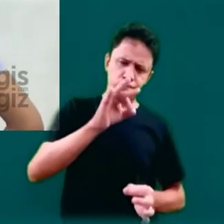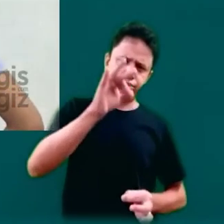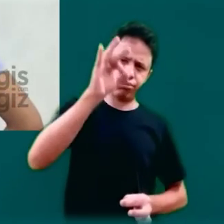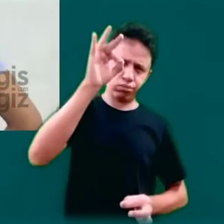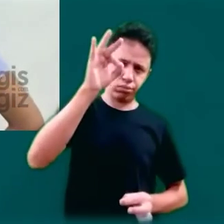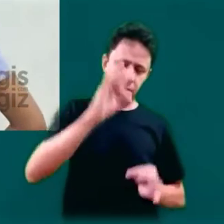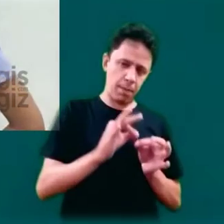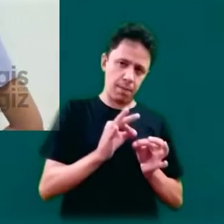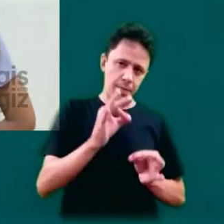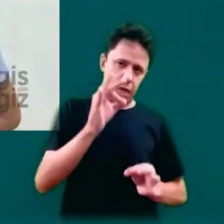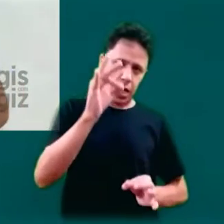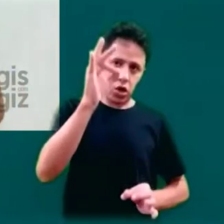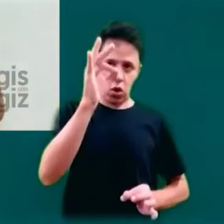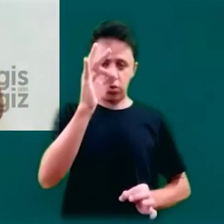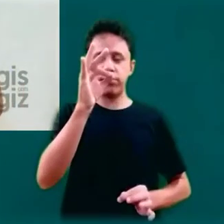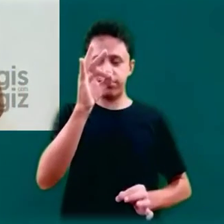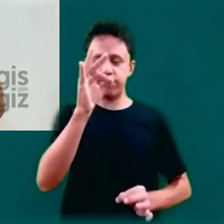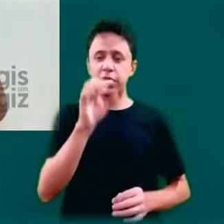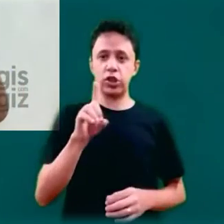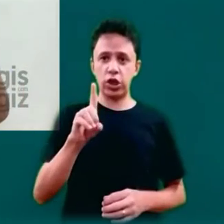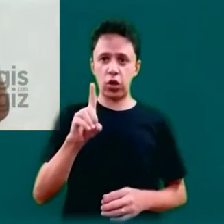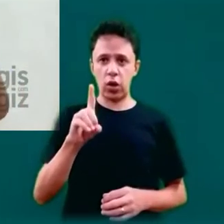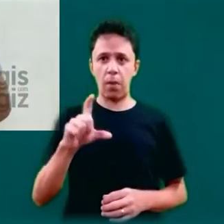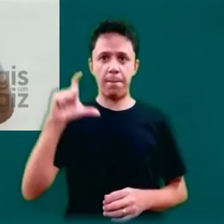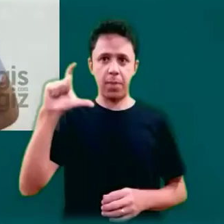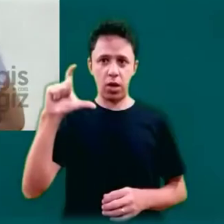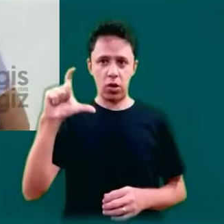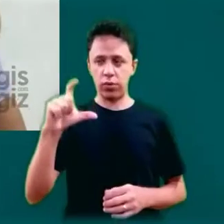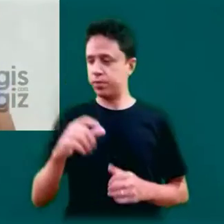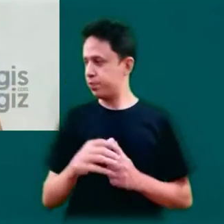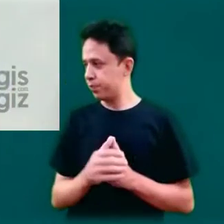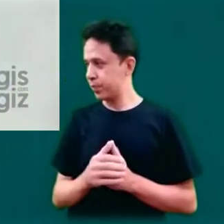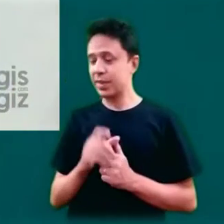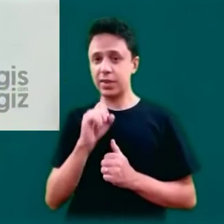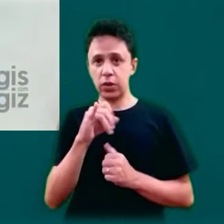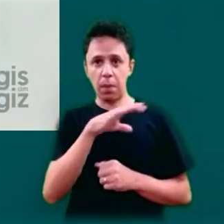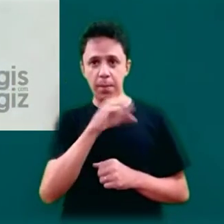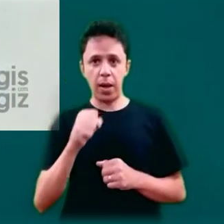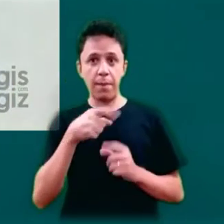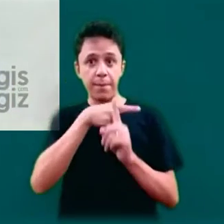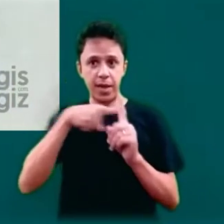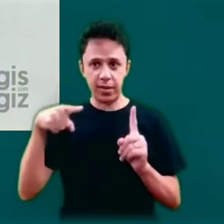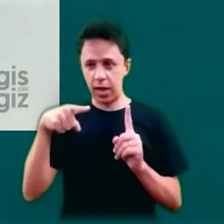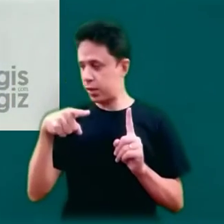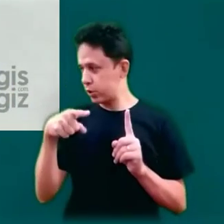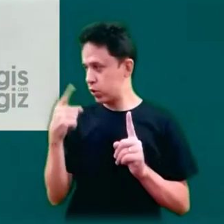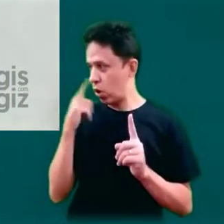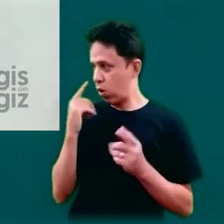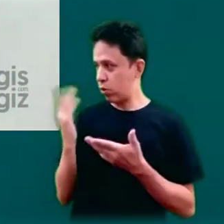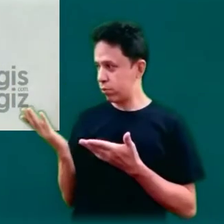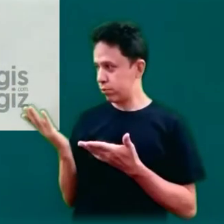né, olhando para nossa pipa, a vareta maior é a diagonal maior, tá? Se eu pegar só metade dela aqui,